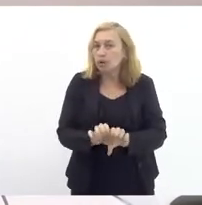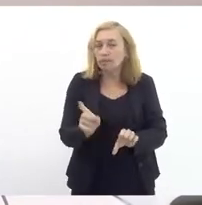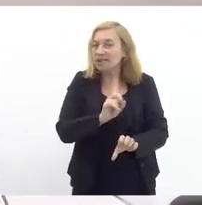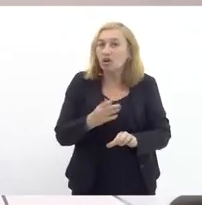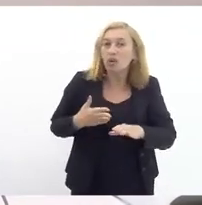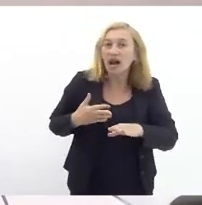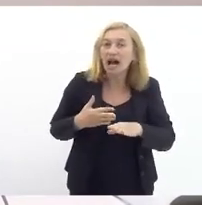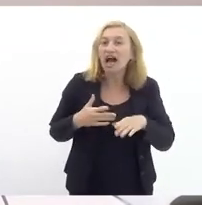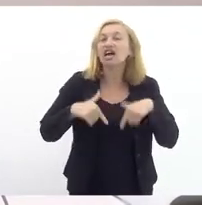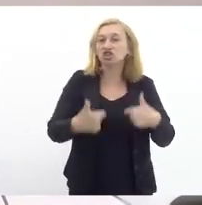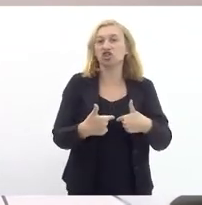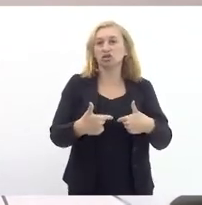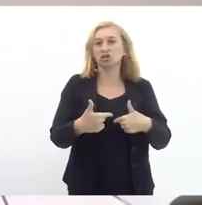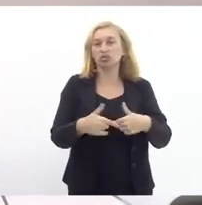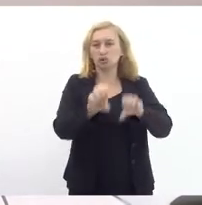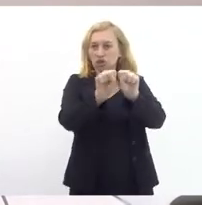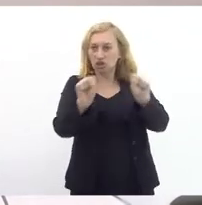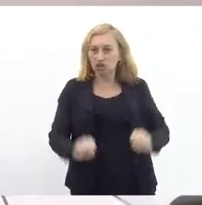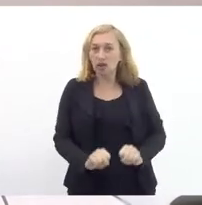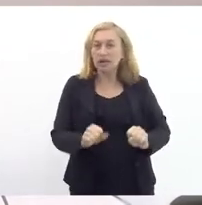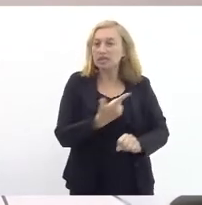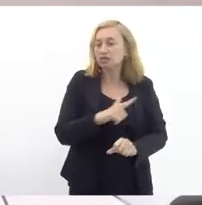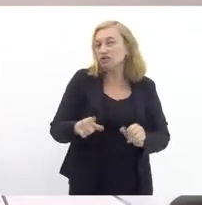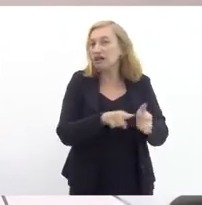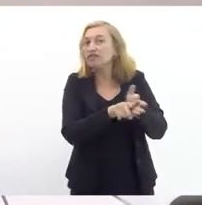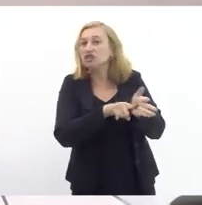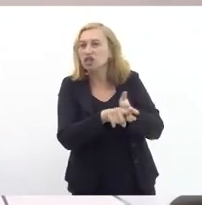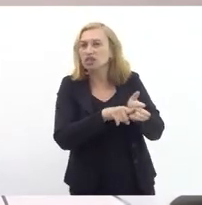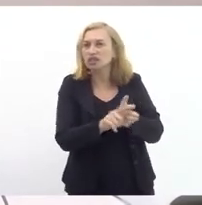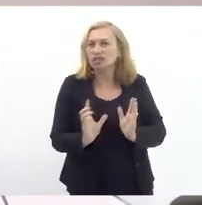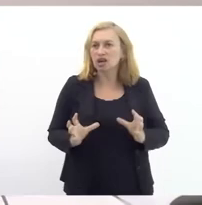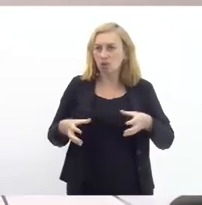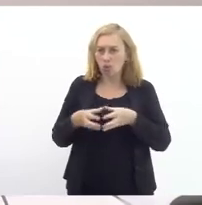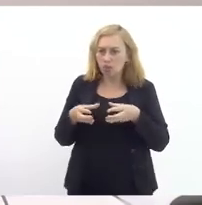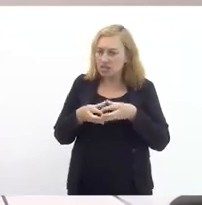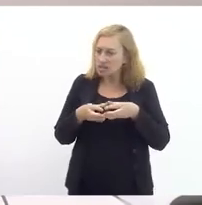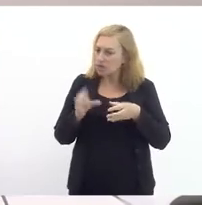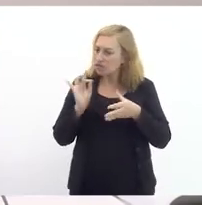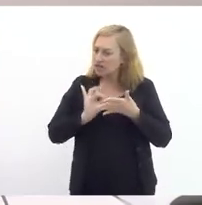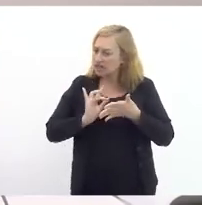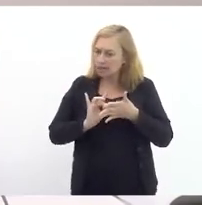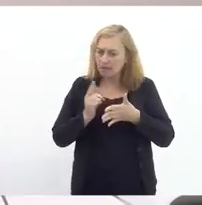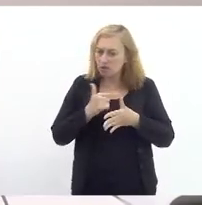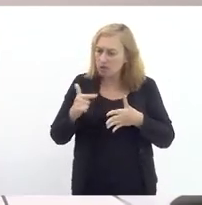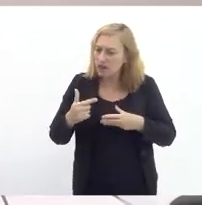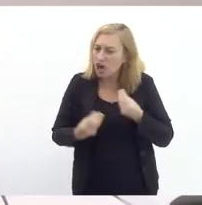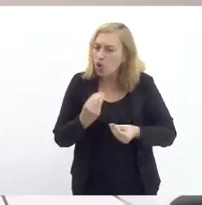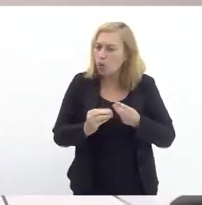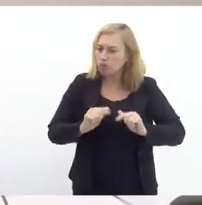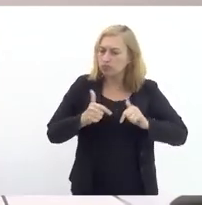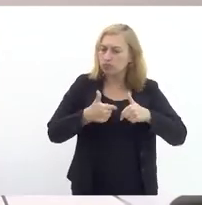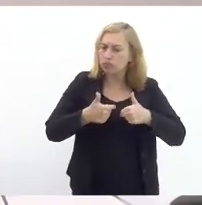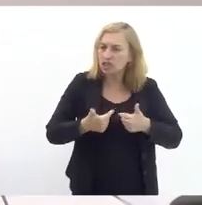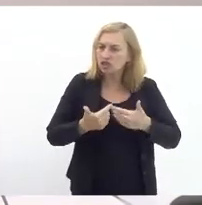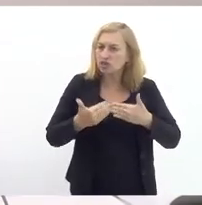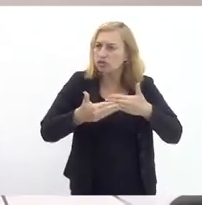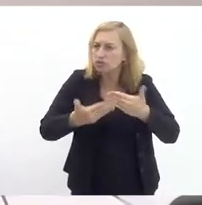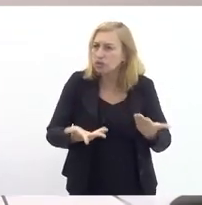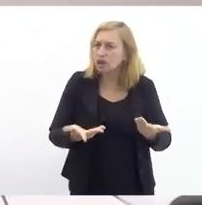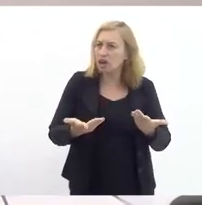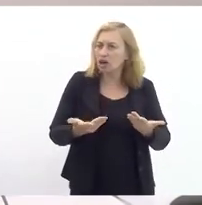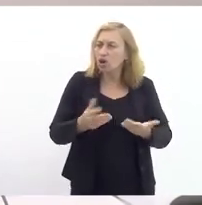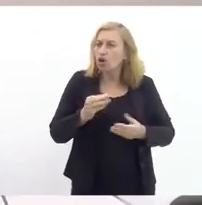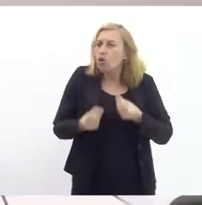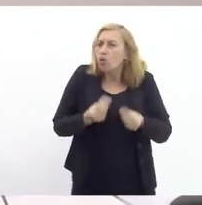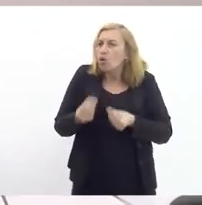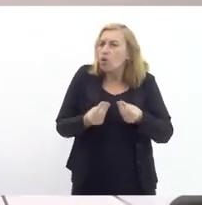funcionar. Porque você, se você não tiver a fiscalização, se essa comissão realmente não existir, como é que as coisas vão andar? Como é que a ponta em cima,